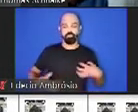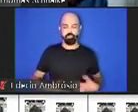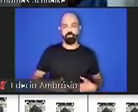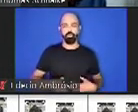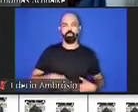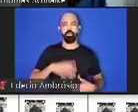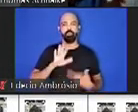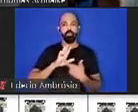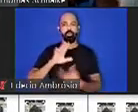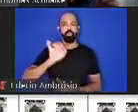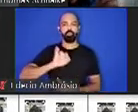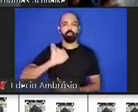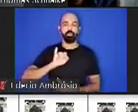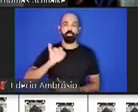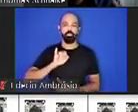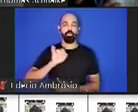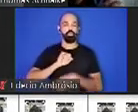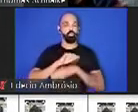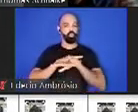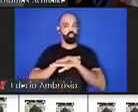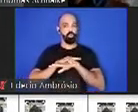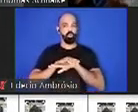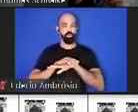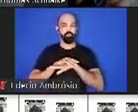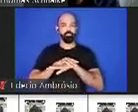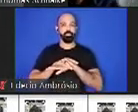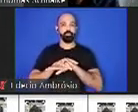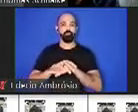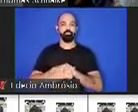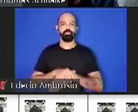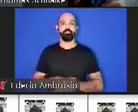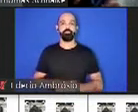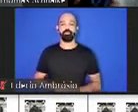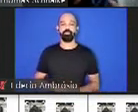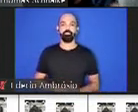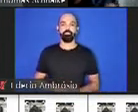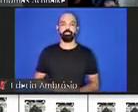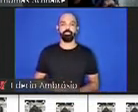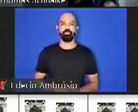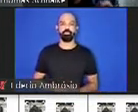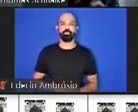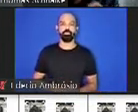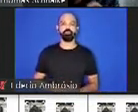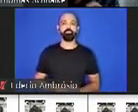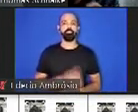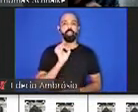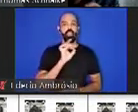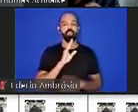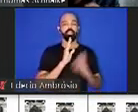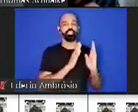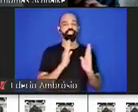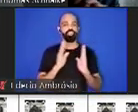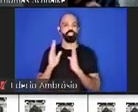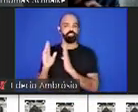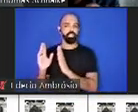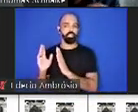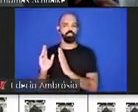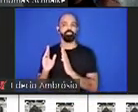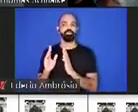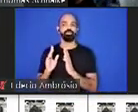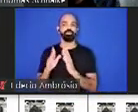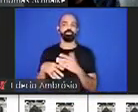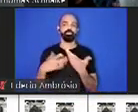importantes. E cada estágio de cada